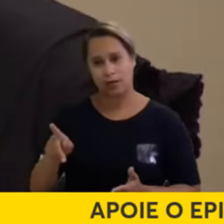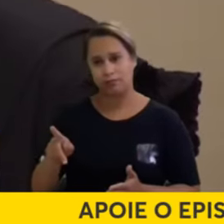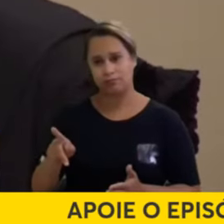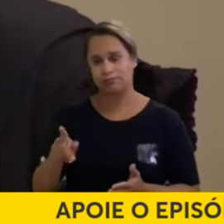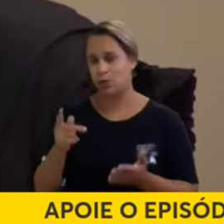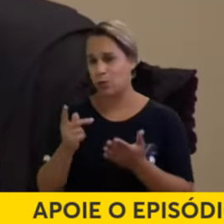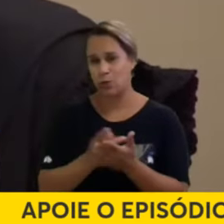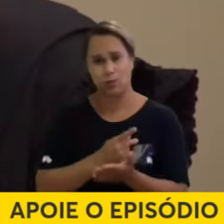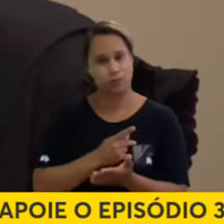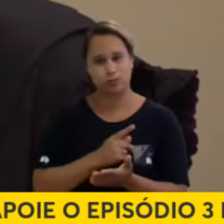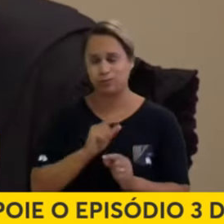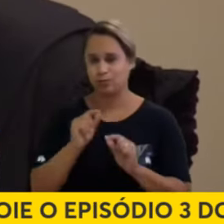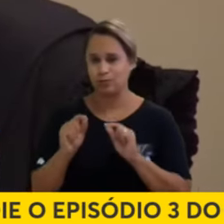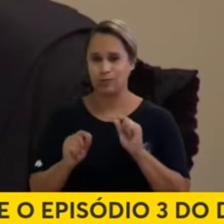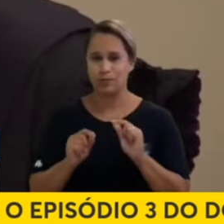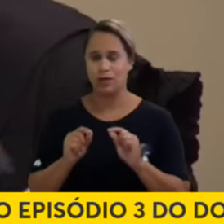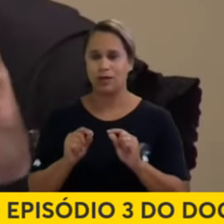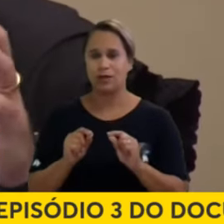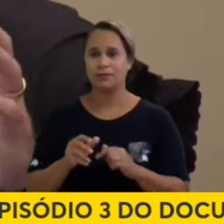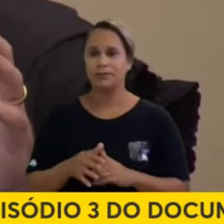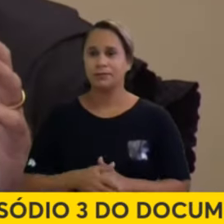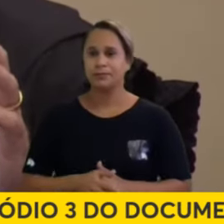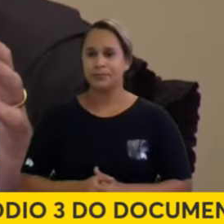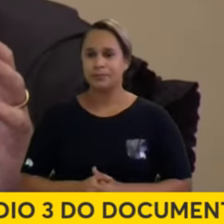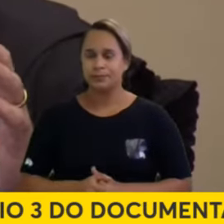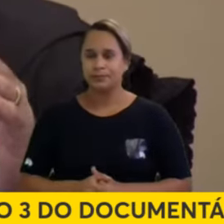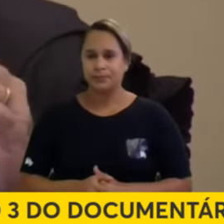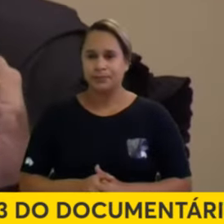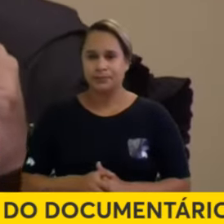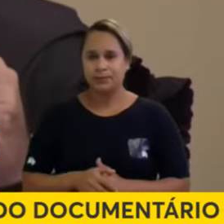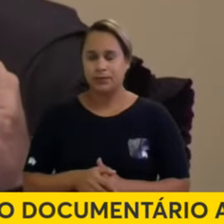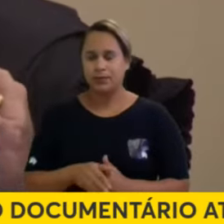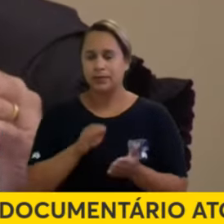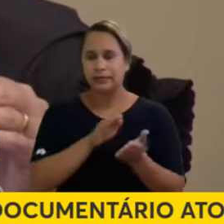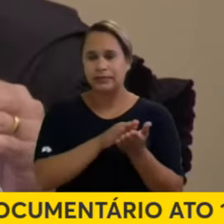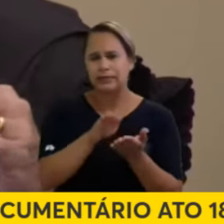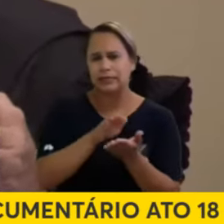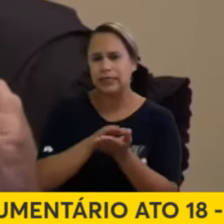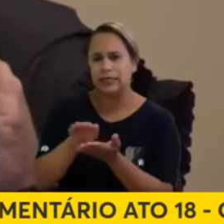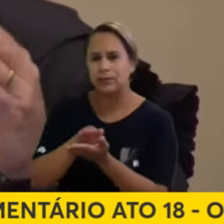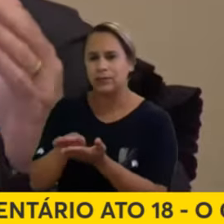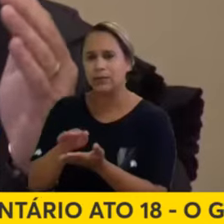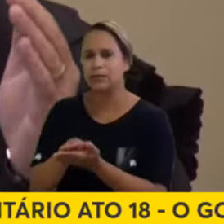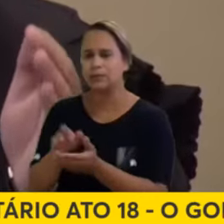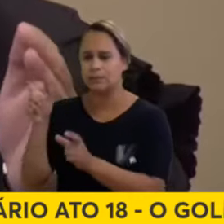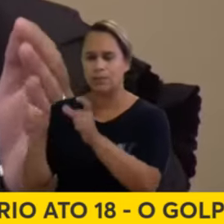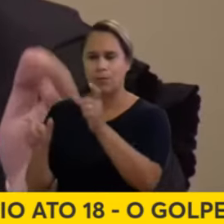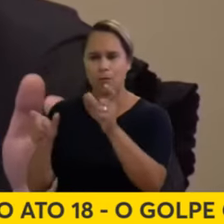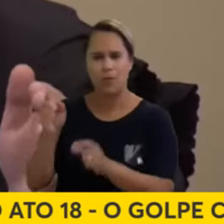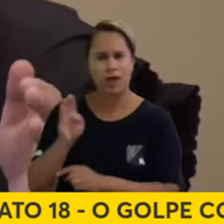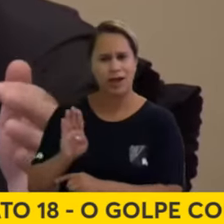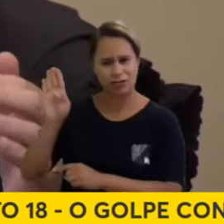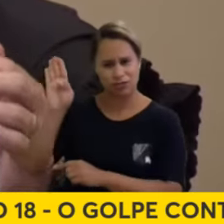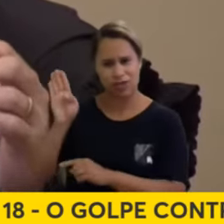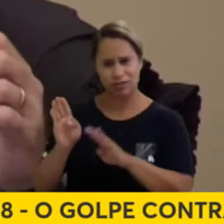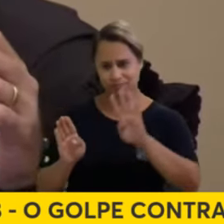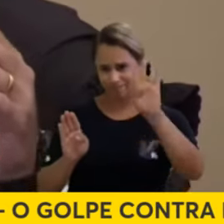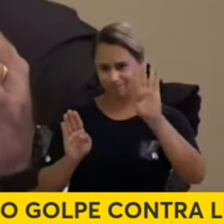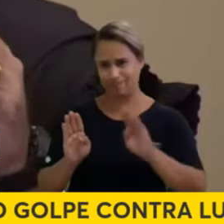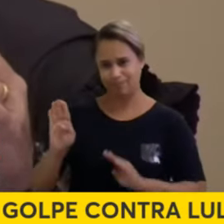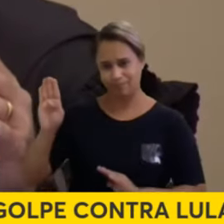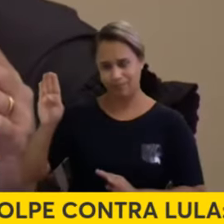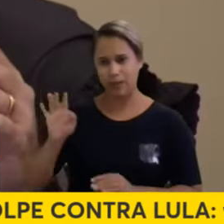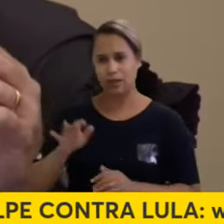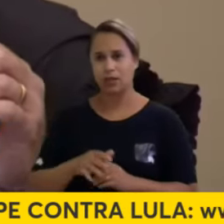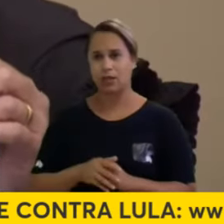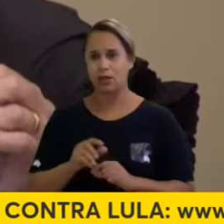iniciais limitam-se a transcrever despesas dos investigados sem a observância do que seria possível concluir excessivo na medida em